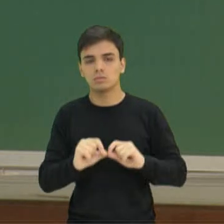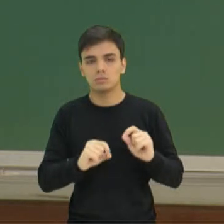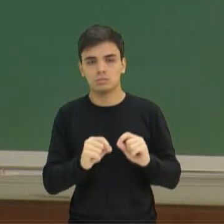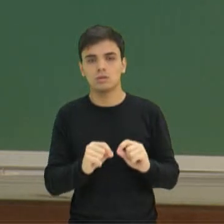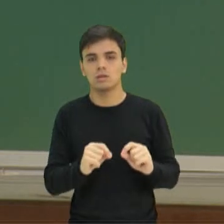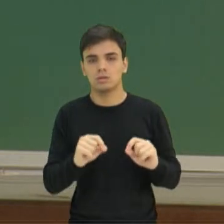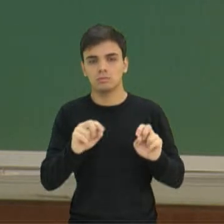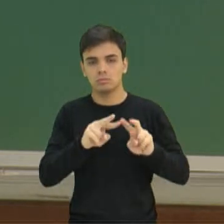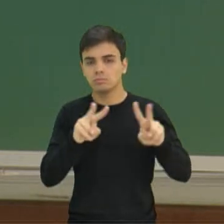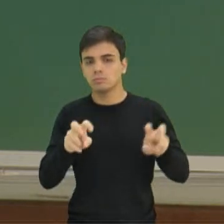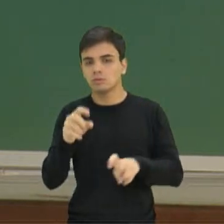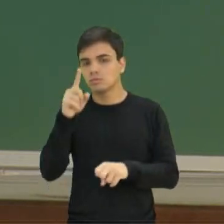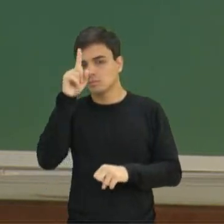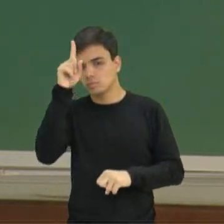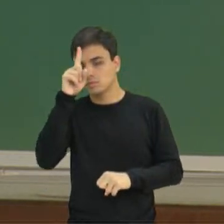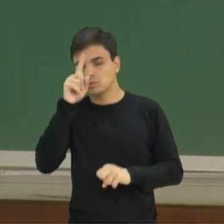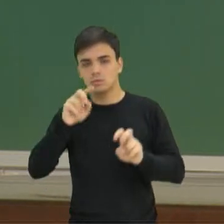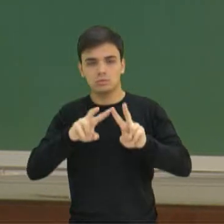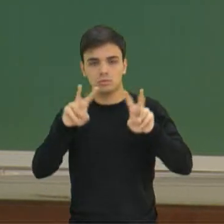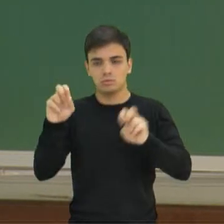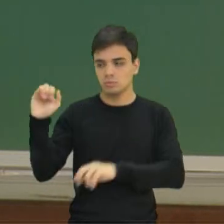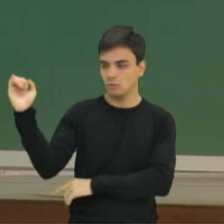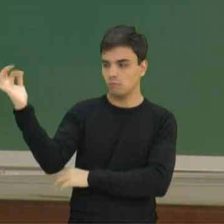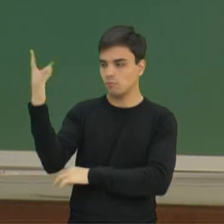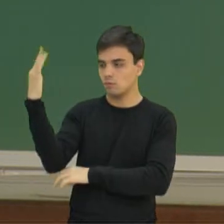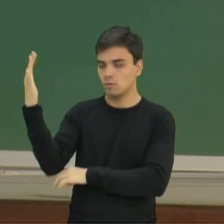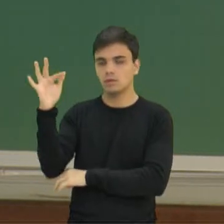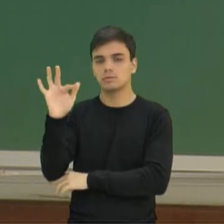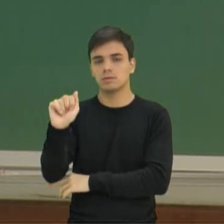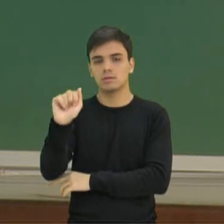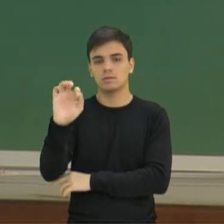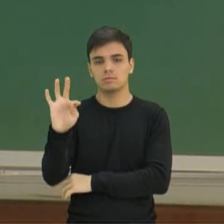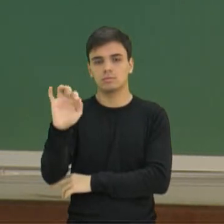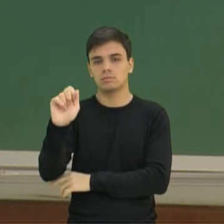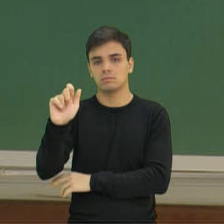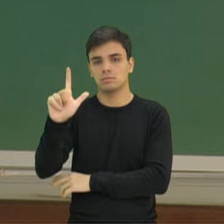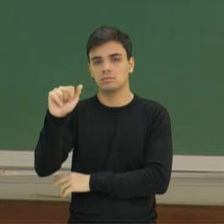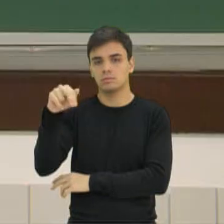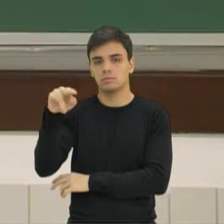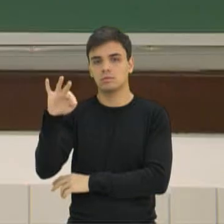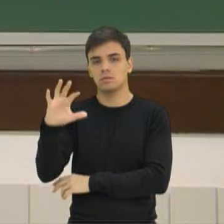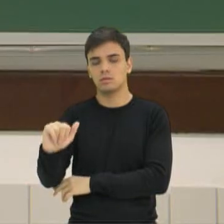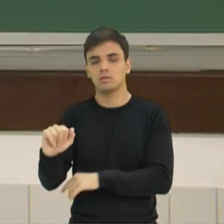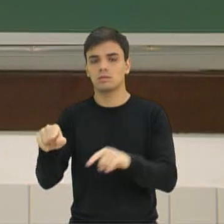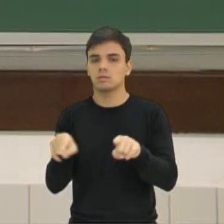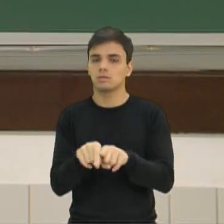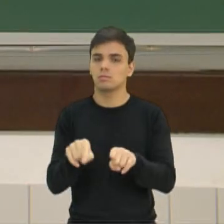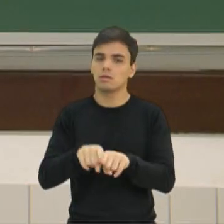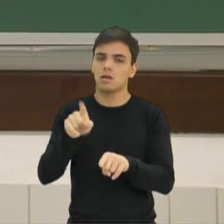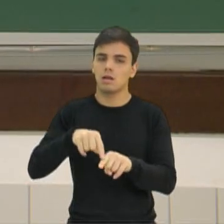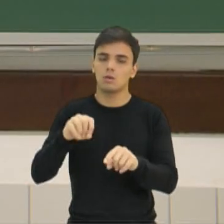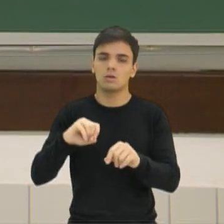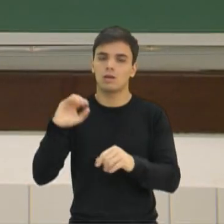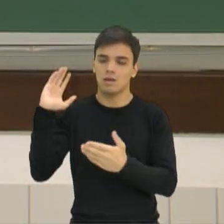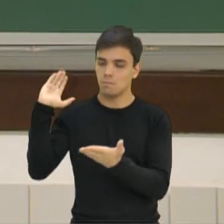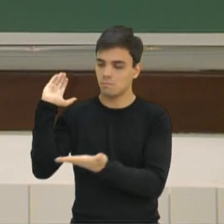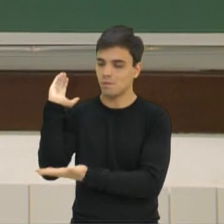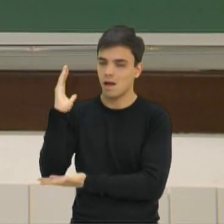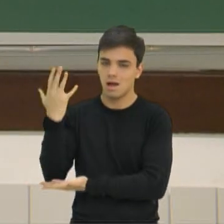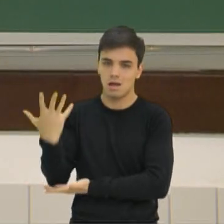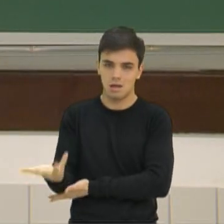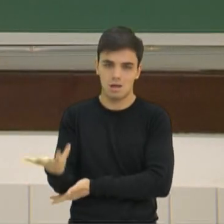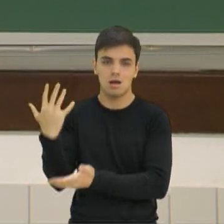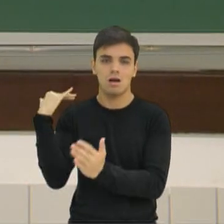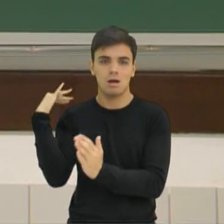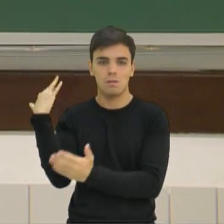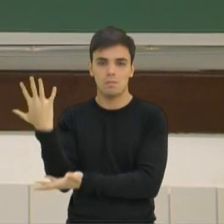dessa ideia, quando a gente fala de floresta atlântica e da retirada dos recursos, É o desmatamento. Se eu retirei